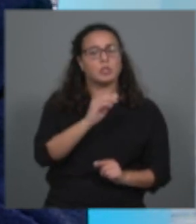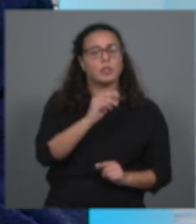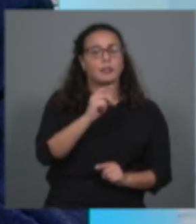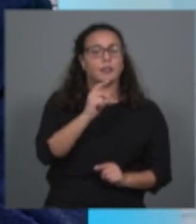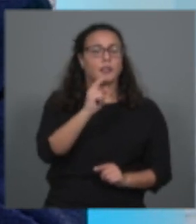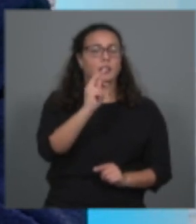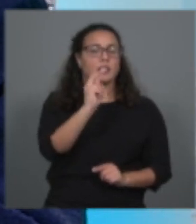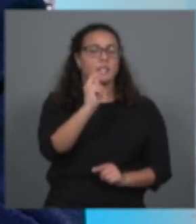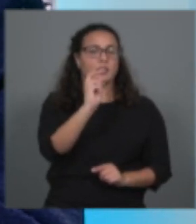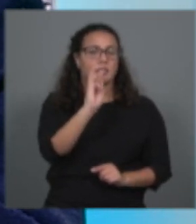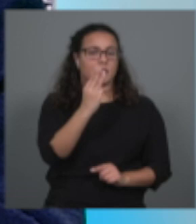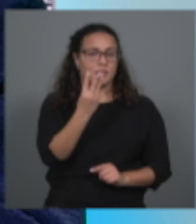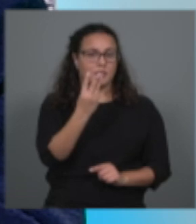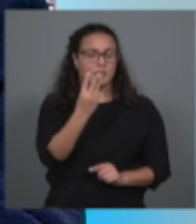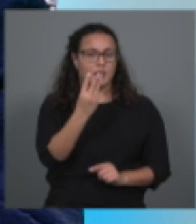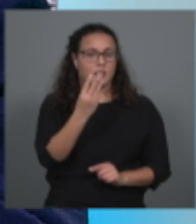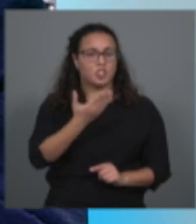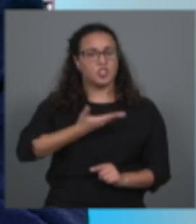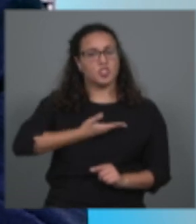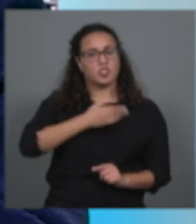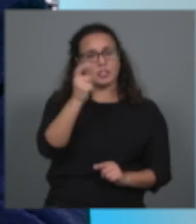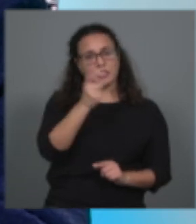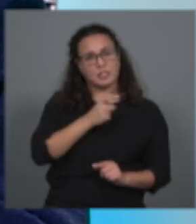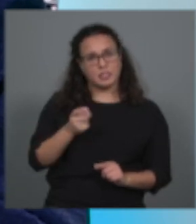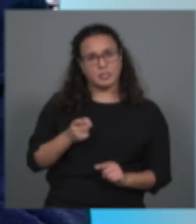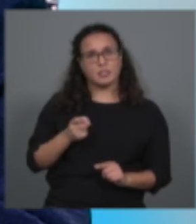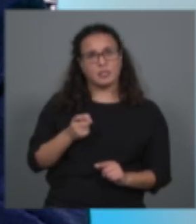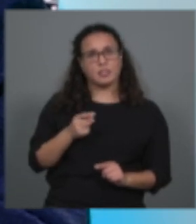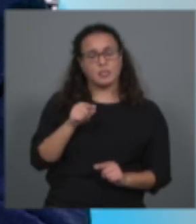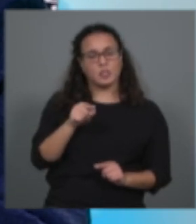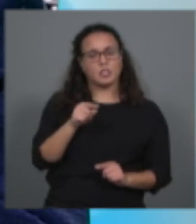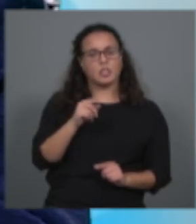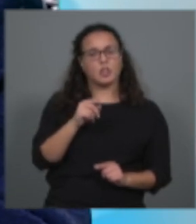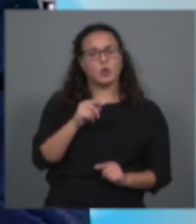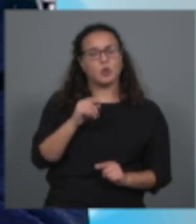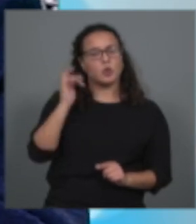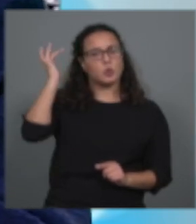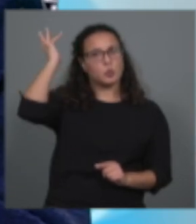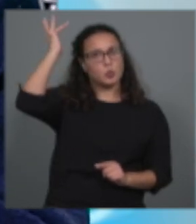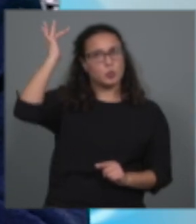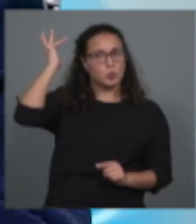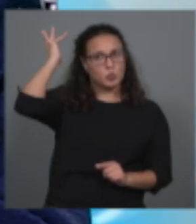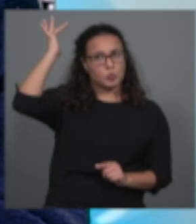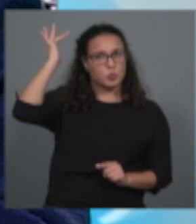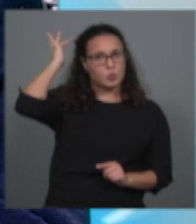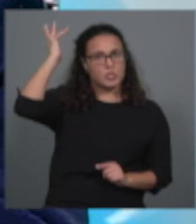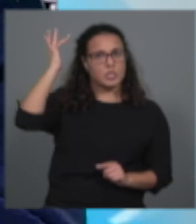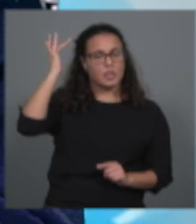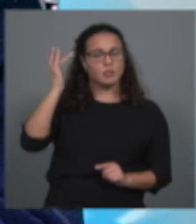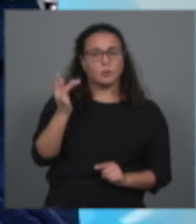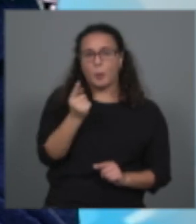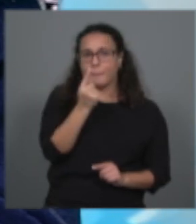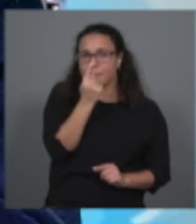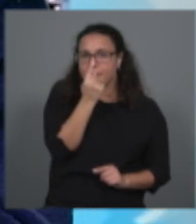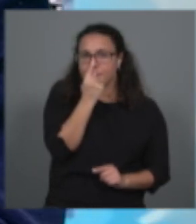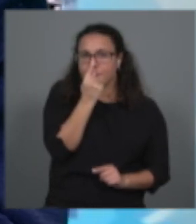dezembro, que era o seu santo predileto, o seu irmão, como ele dizia, o meu irmão, porque ele